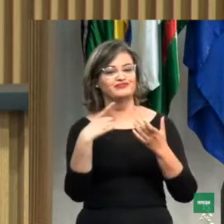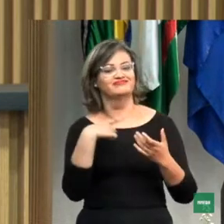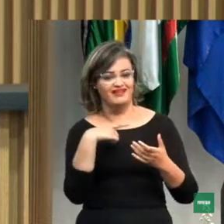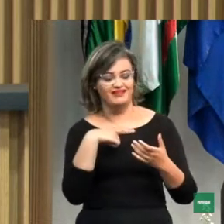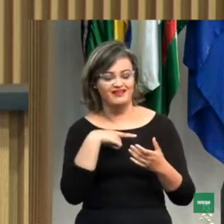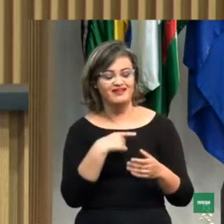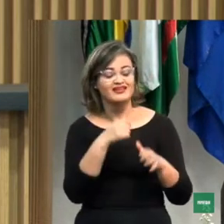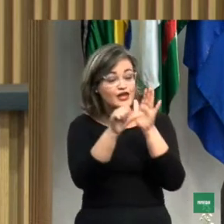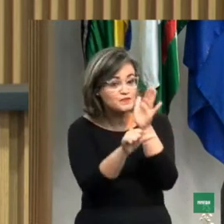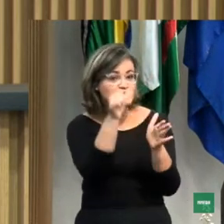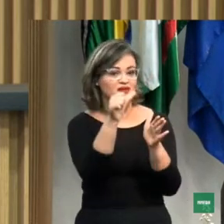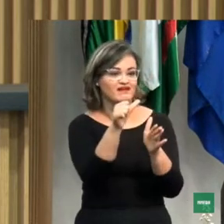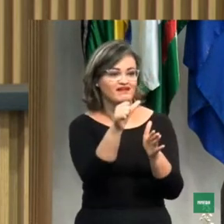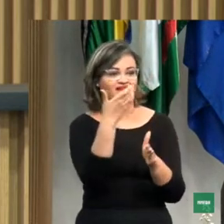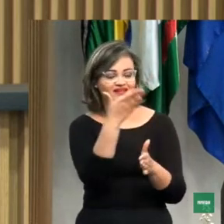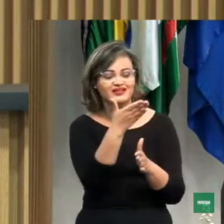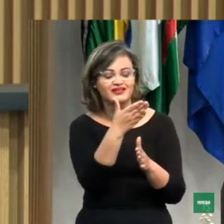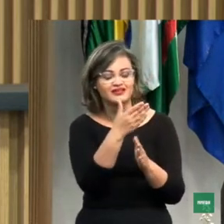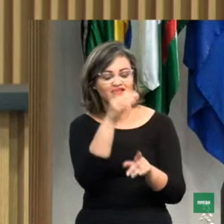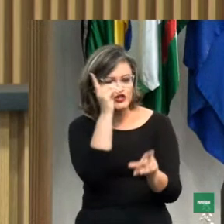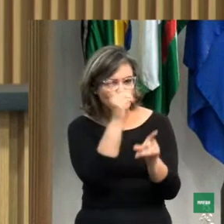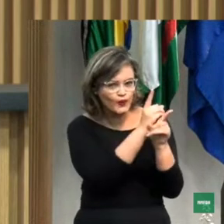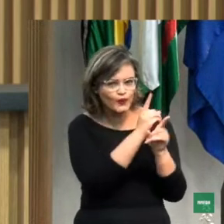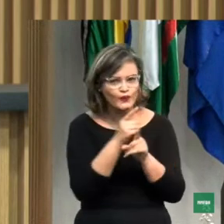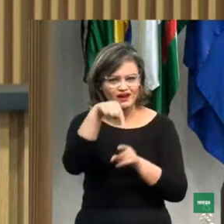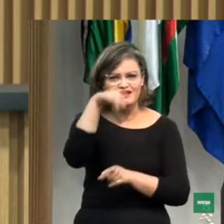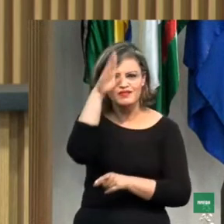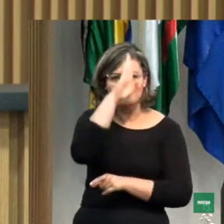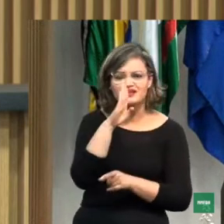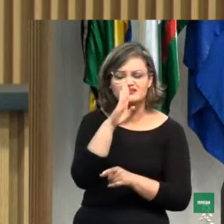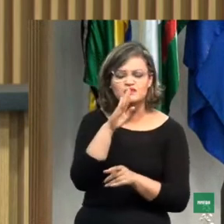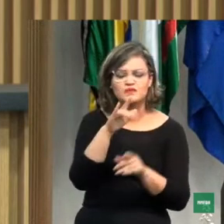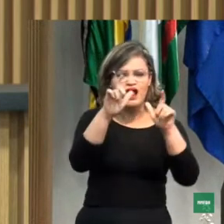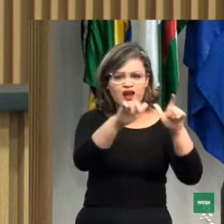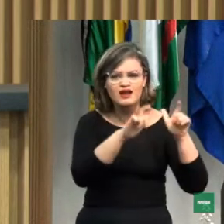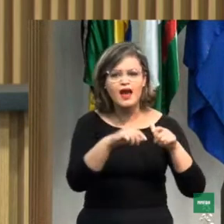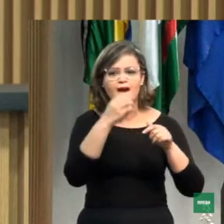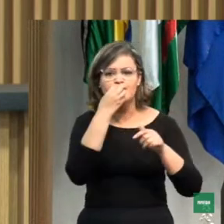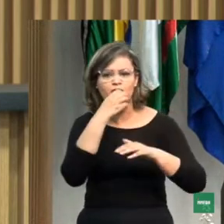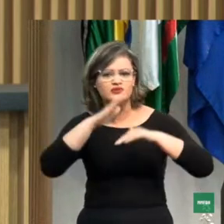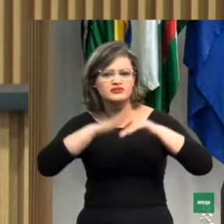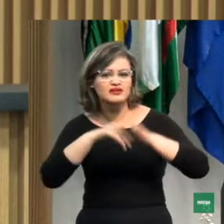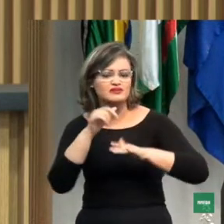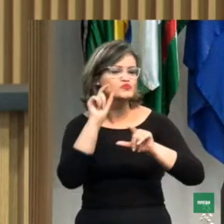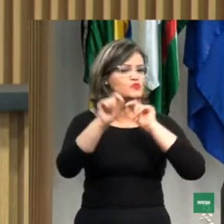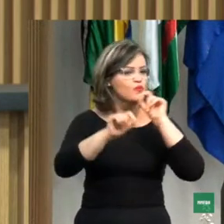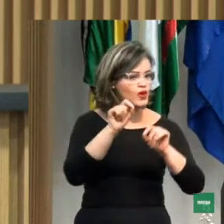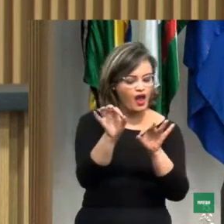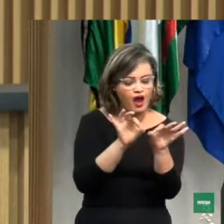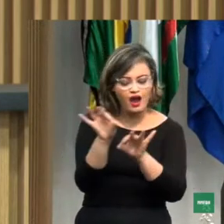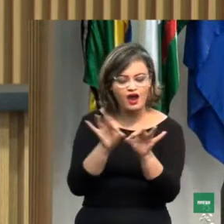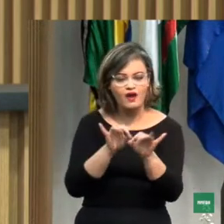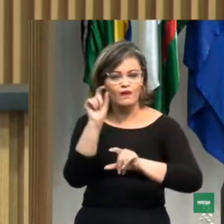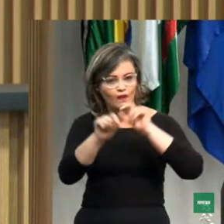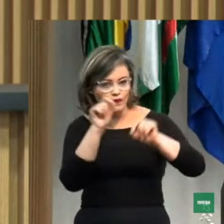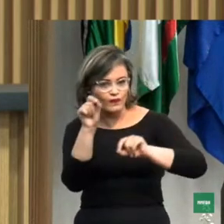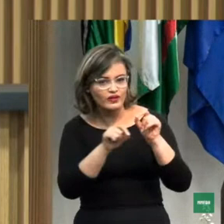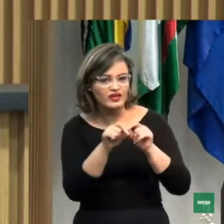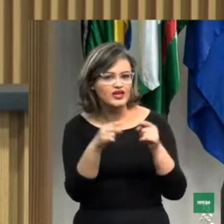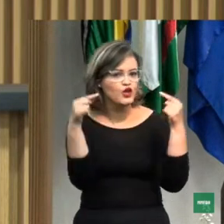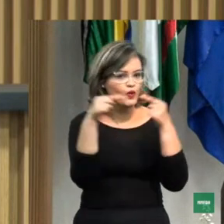querendo identificar no Brasil quais são as práticas organizacionais que são consideradas